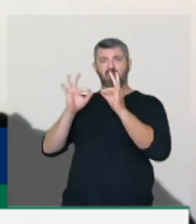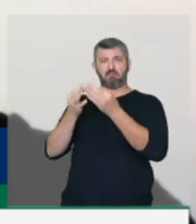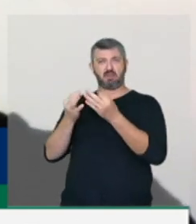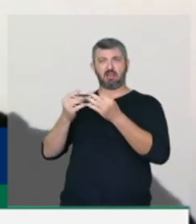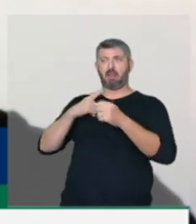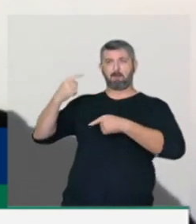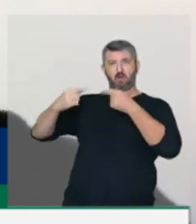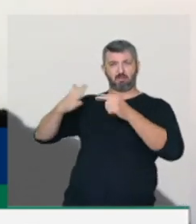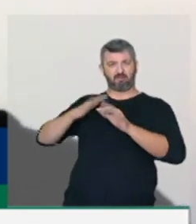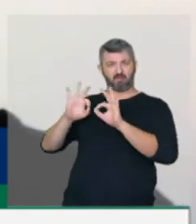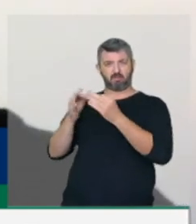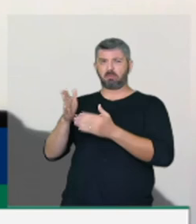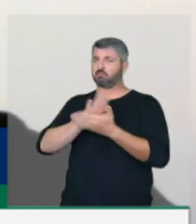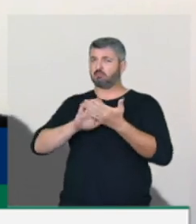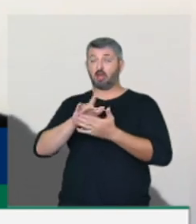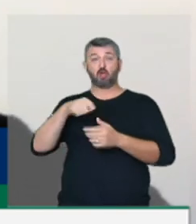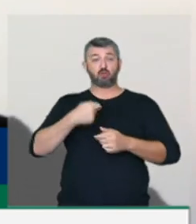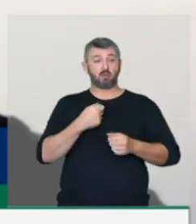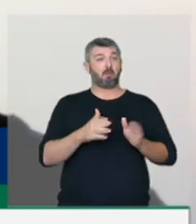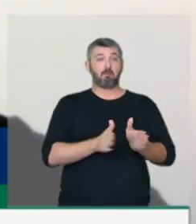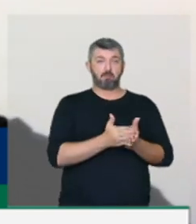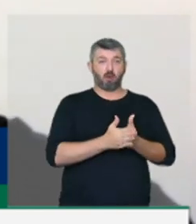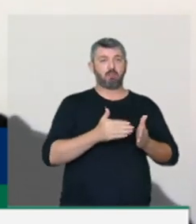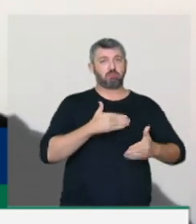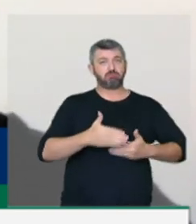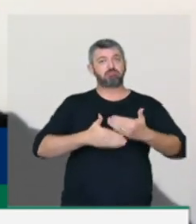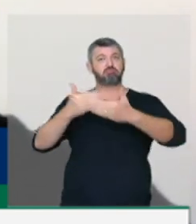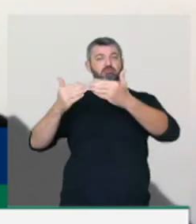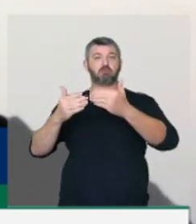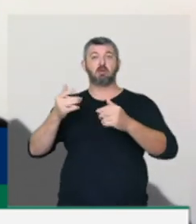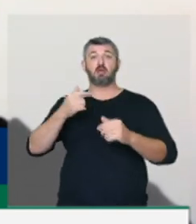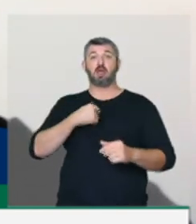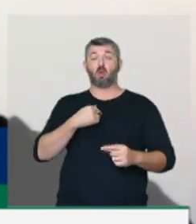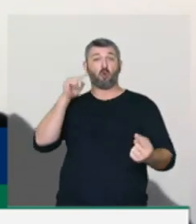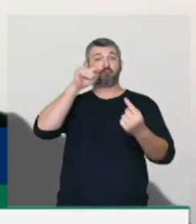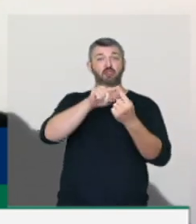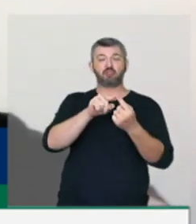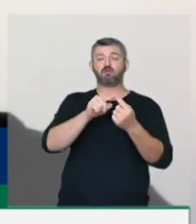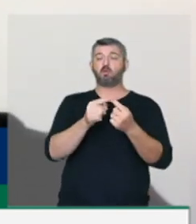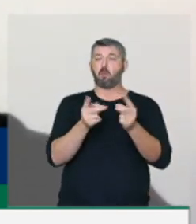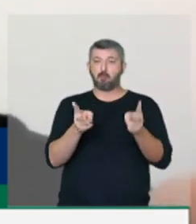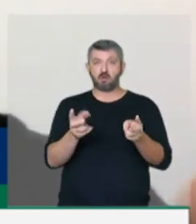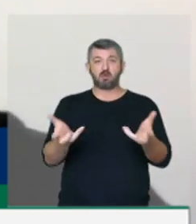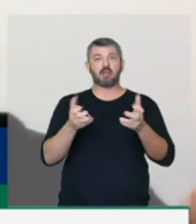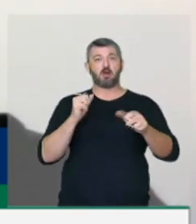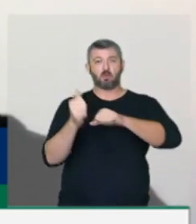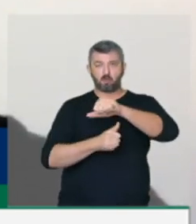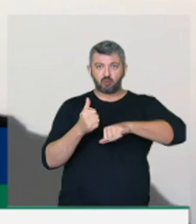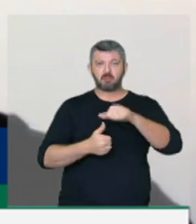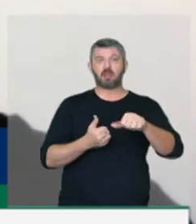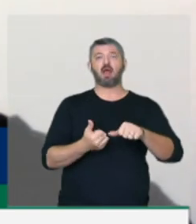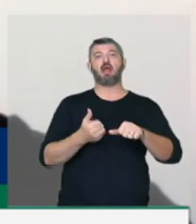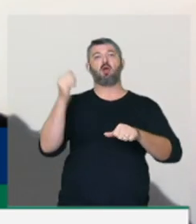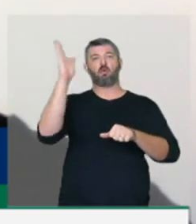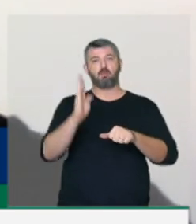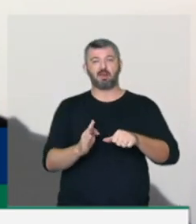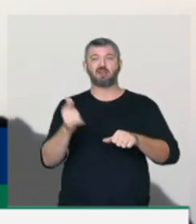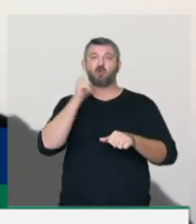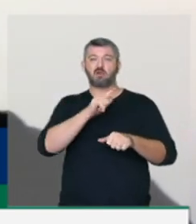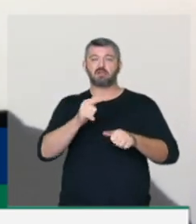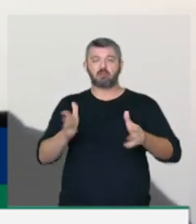na família, mas vim com interesse, assim como todos os senhores e senhoras que entraram, em modificar e ajudar que o Brasil viesse a